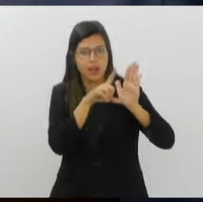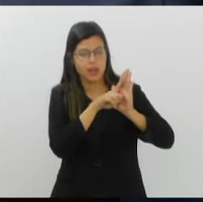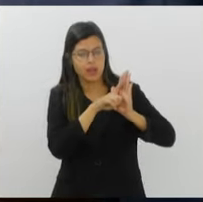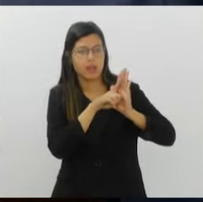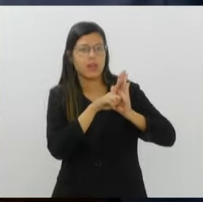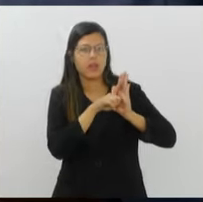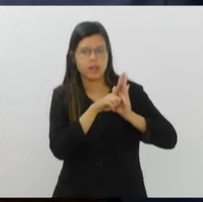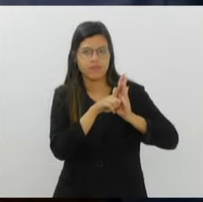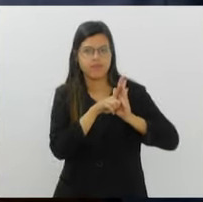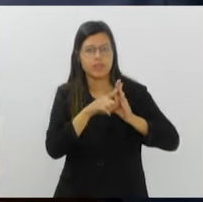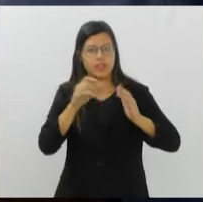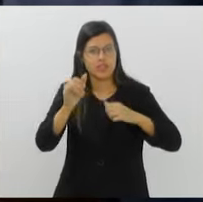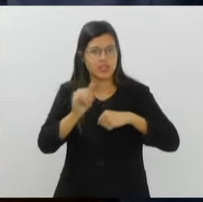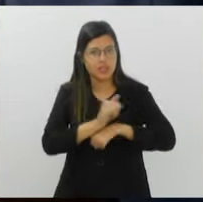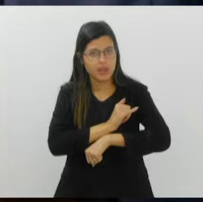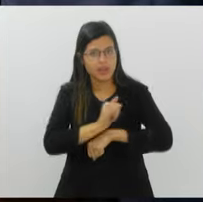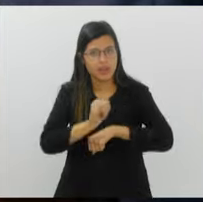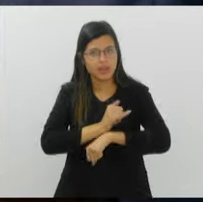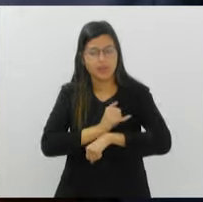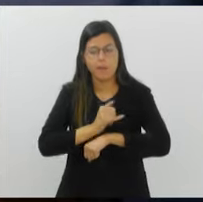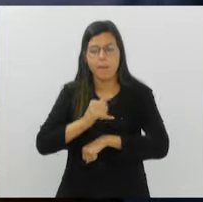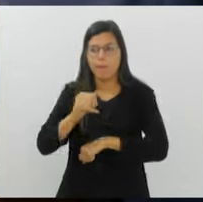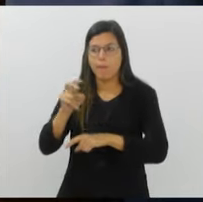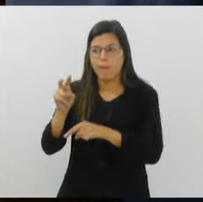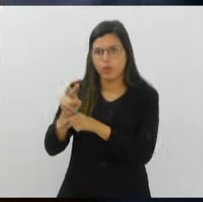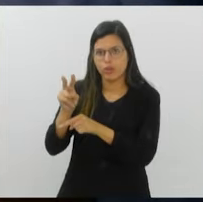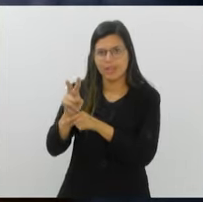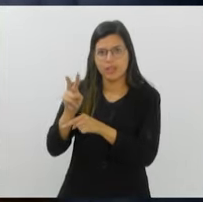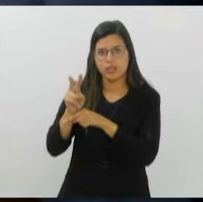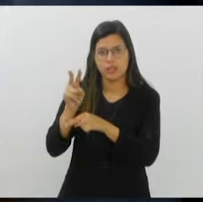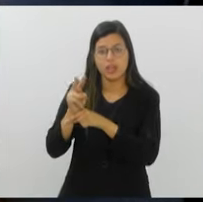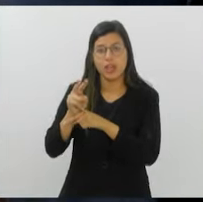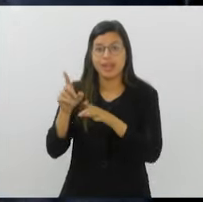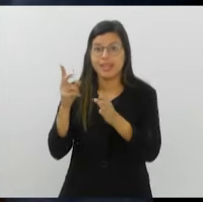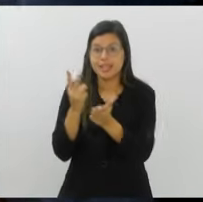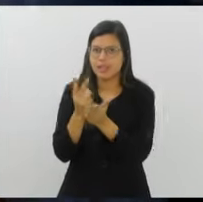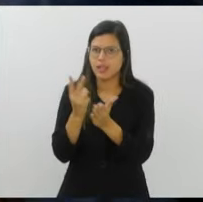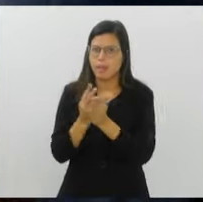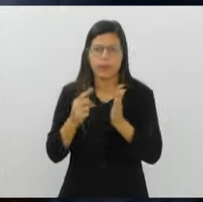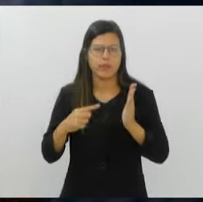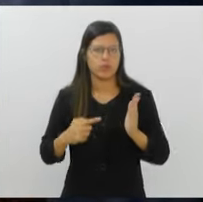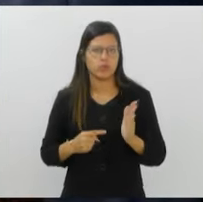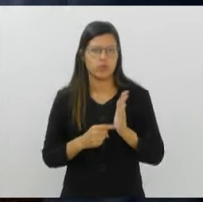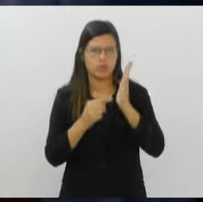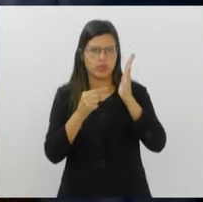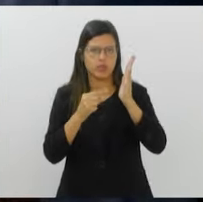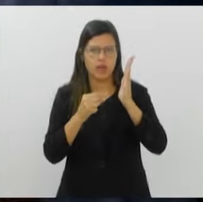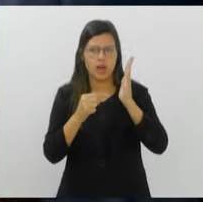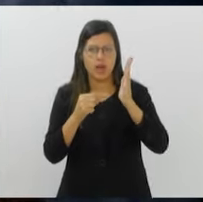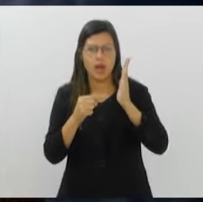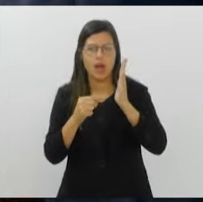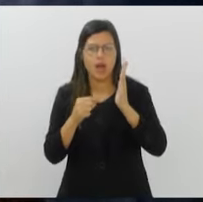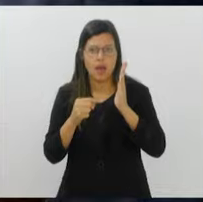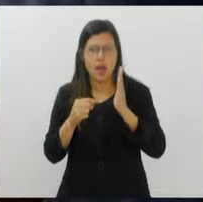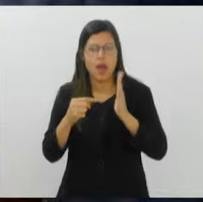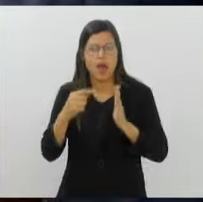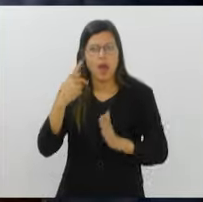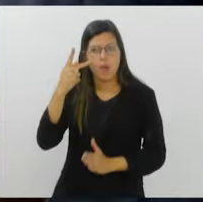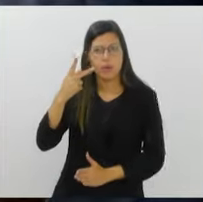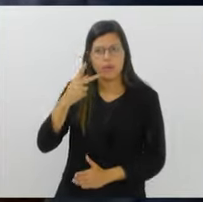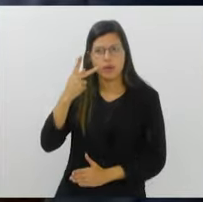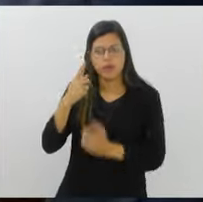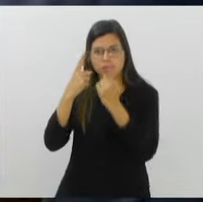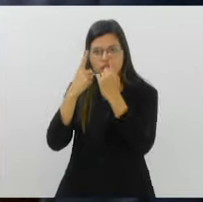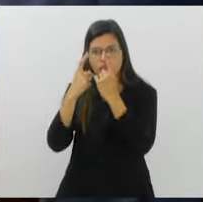medidas protetivas e denunciar sempre a política de violência de